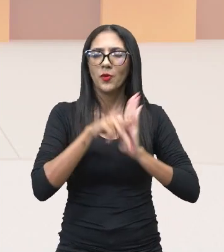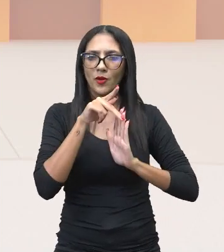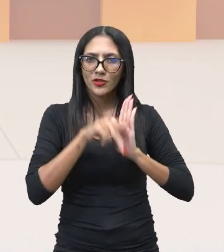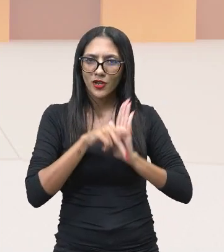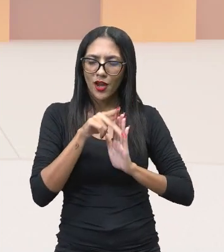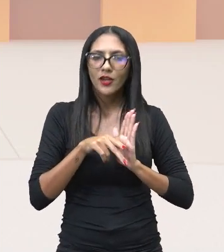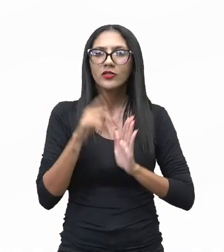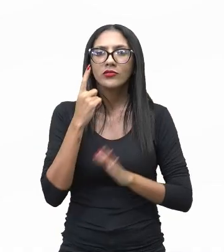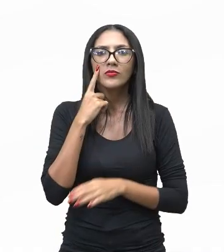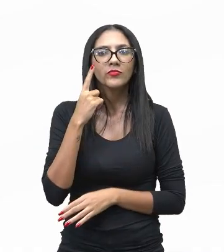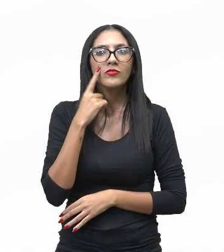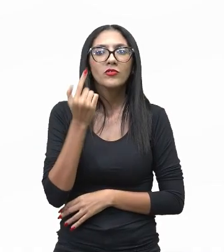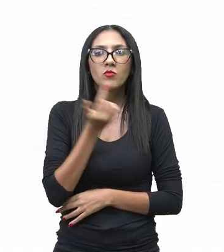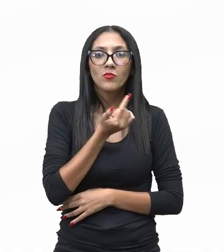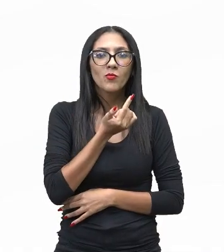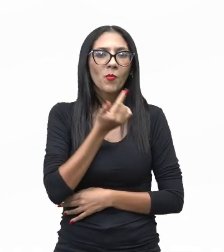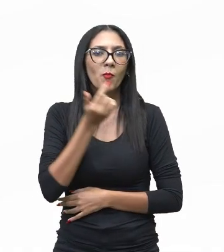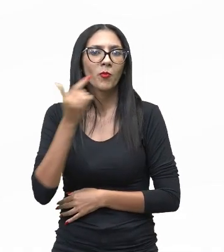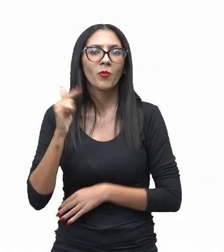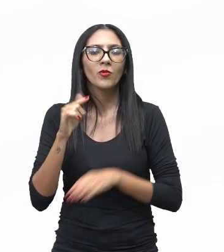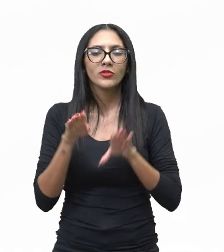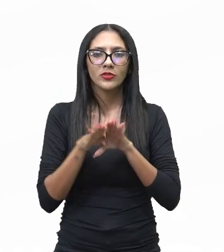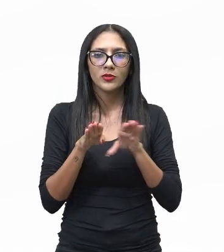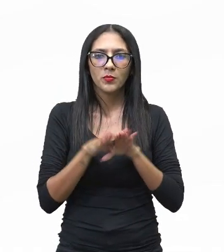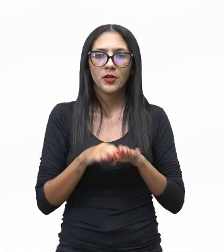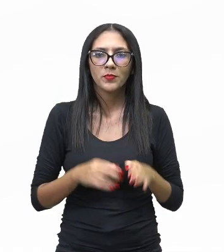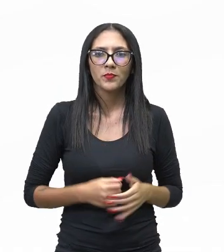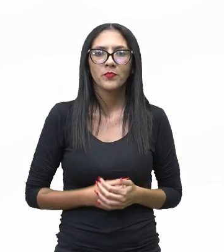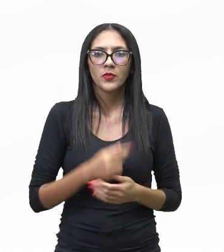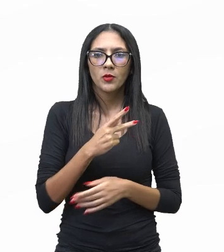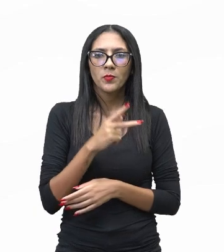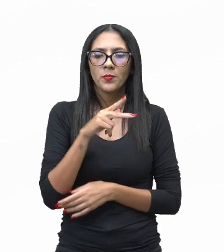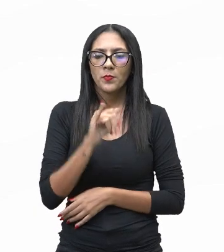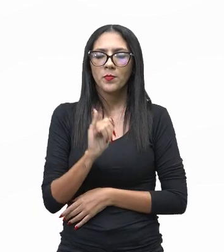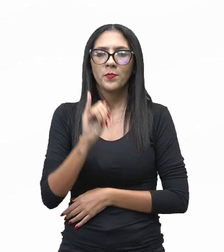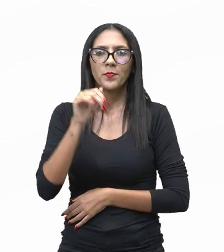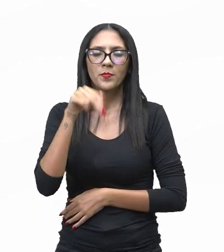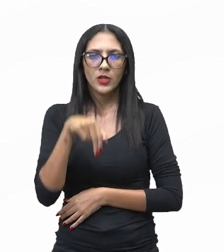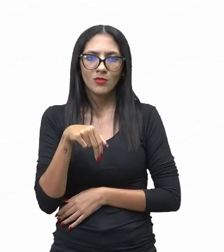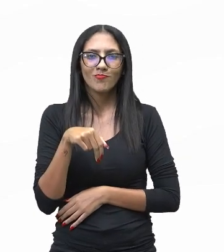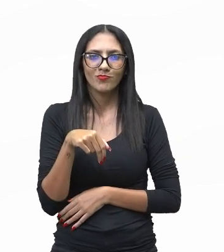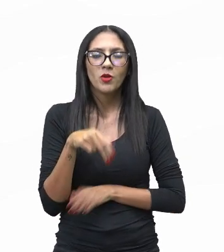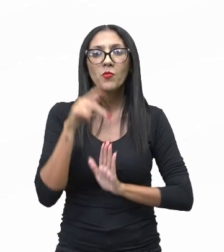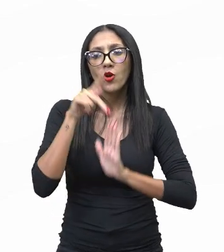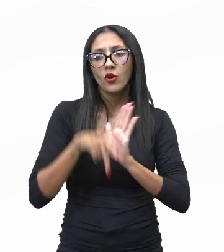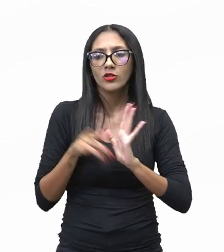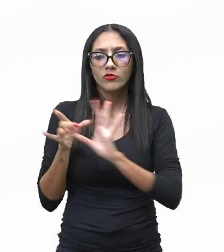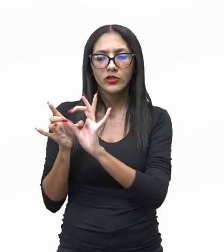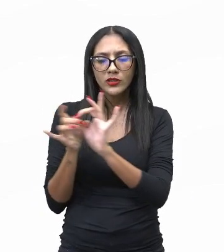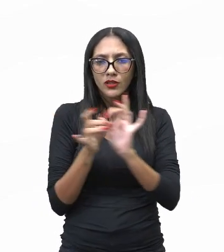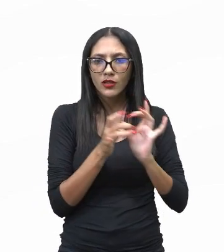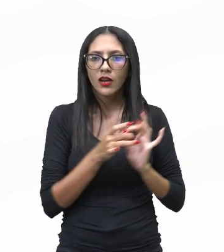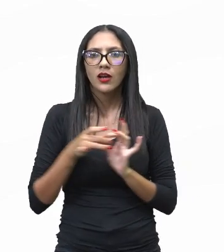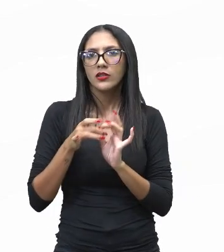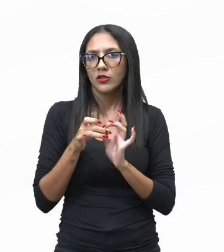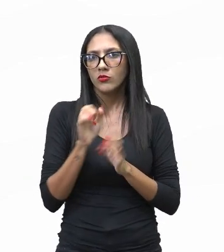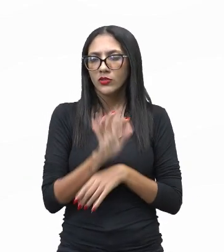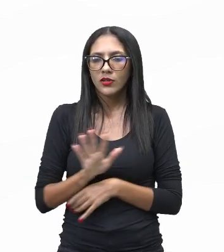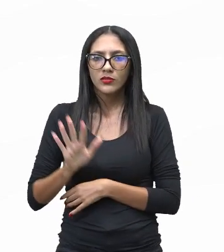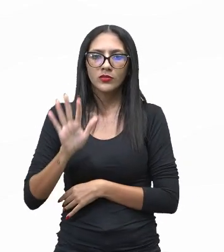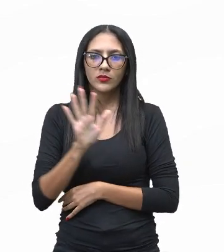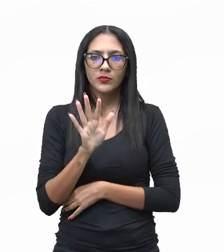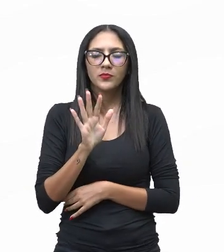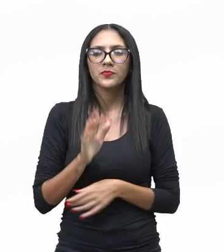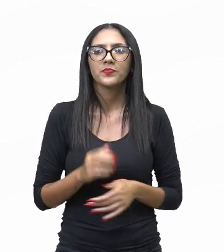vamos ver outro grande projeto, né, que é o PIN, né, o Programa de Integração Nacional, também do período militar,